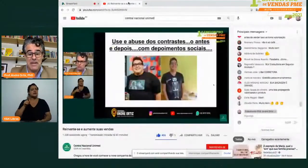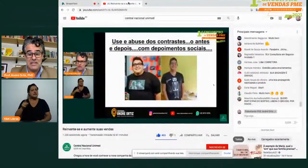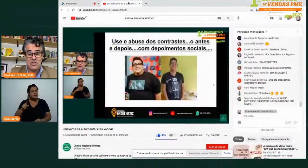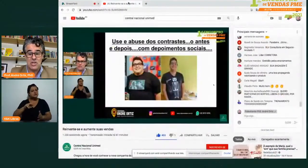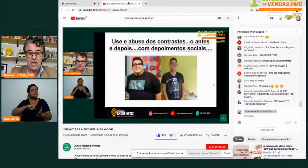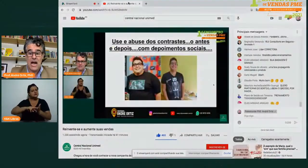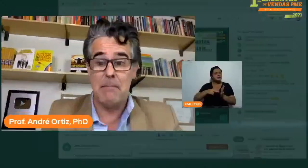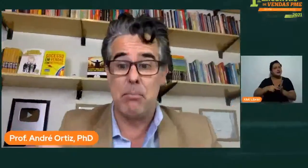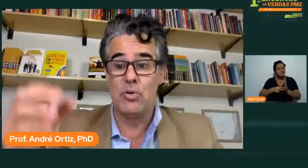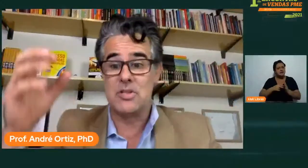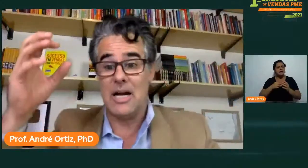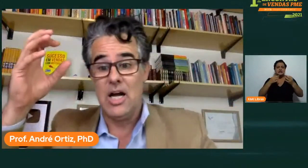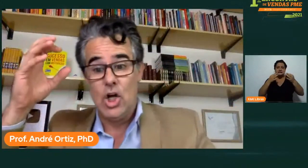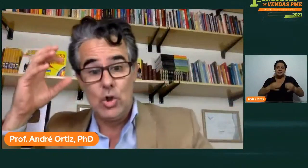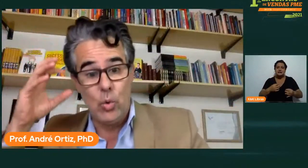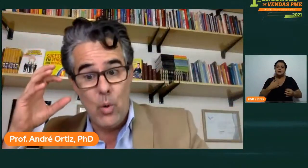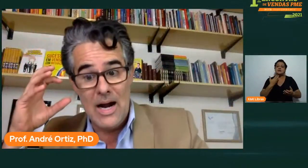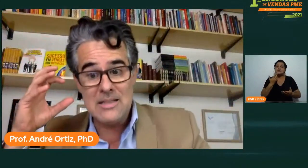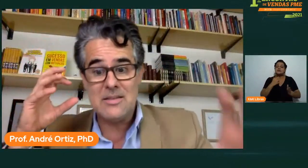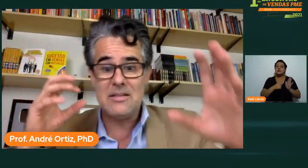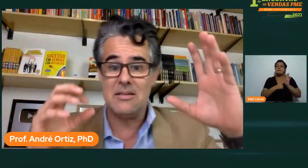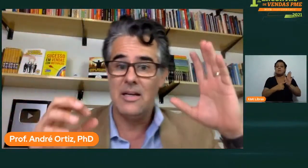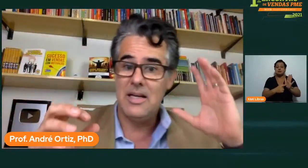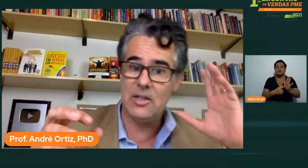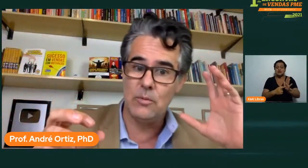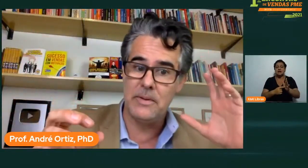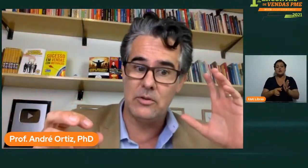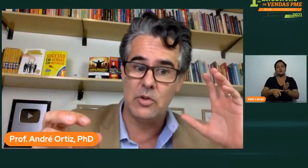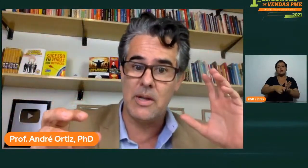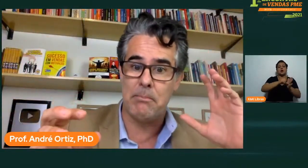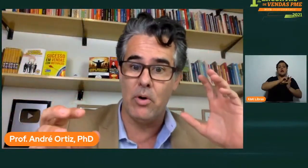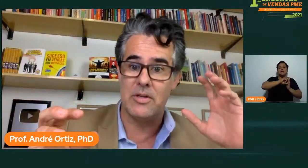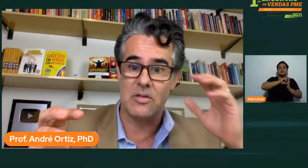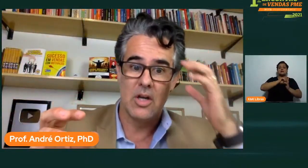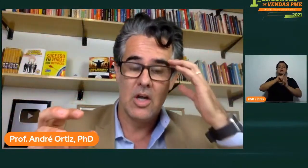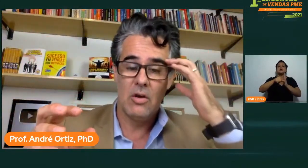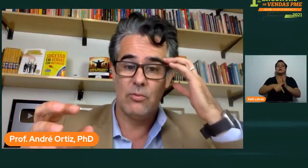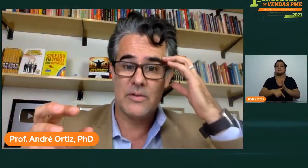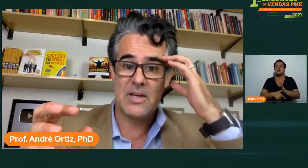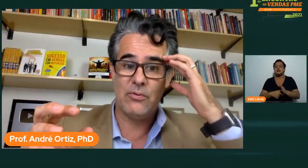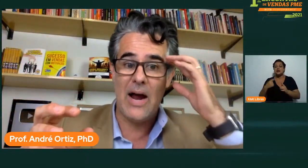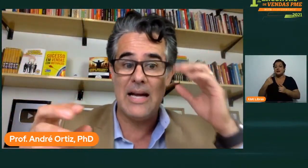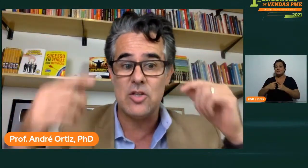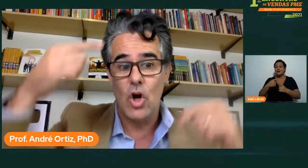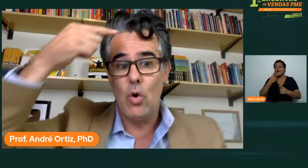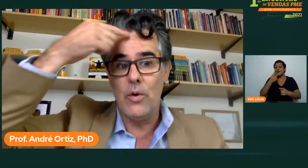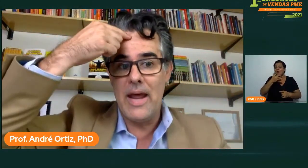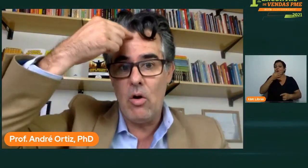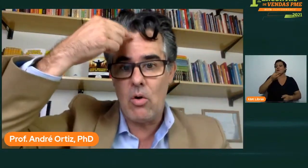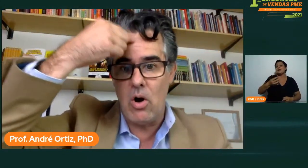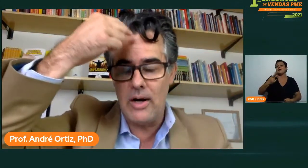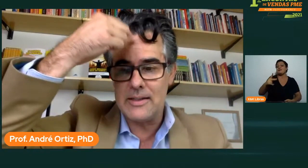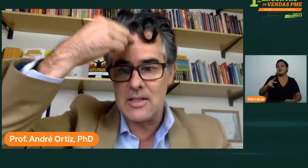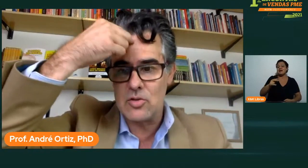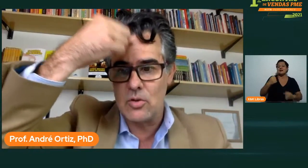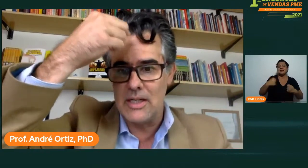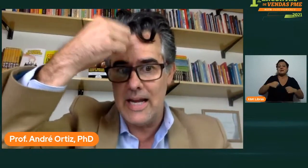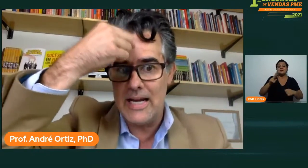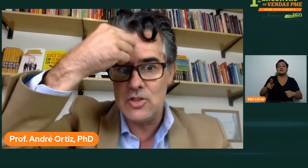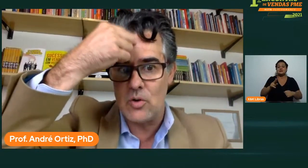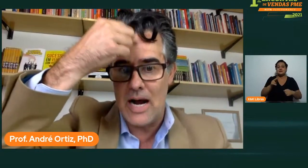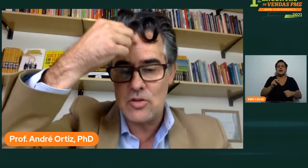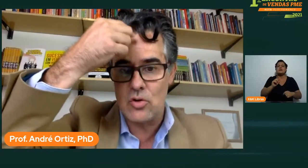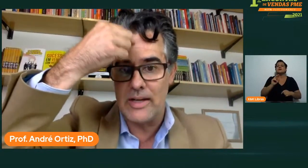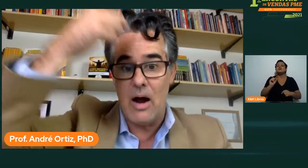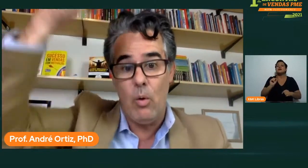exatamente a busca do antes e do depois. Você faz o neocórtex